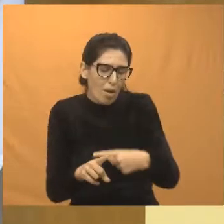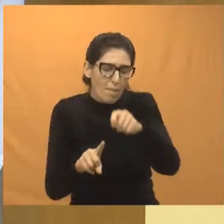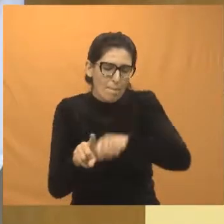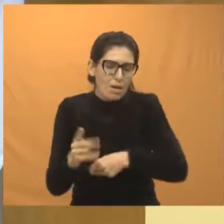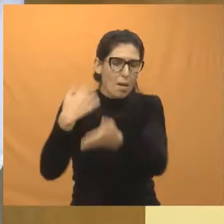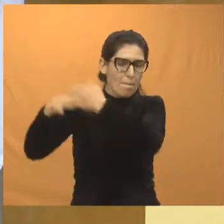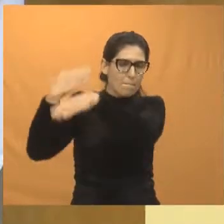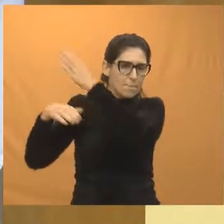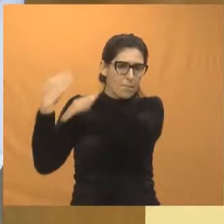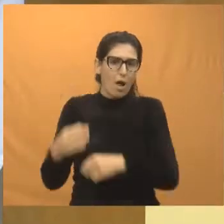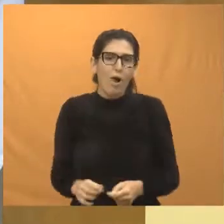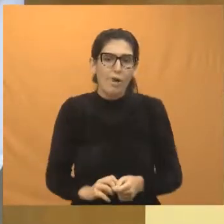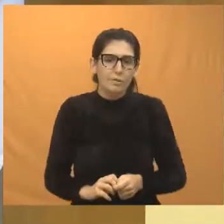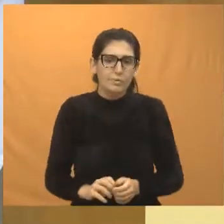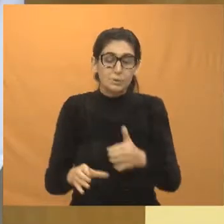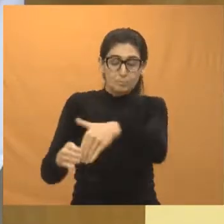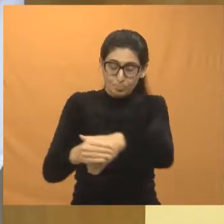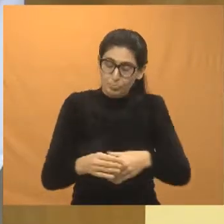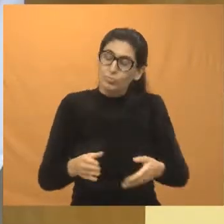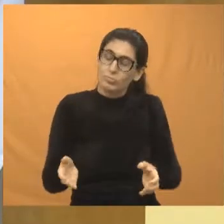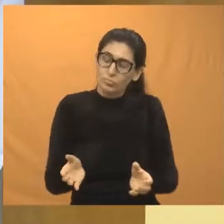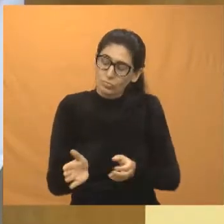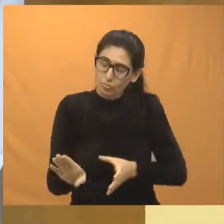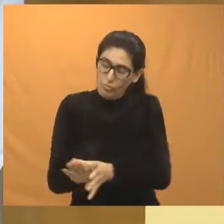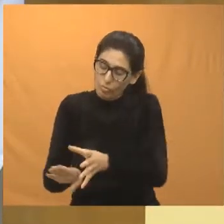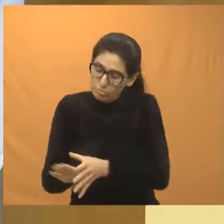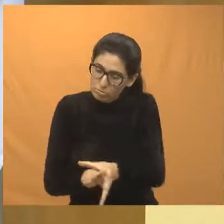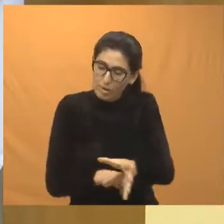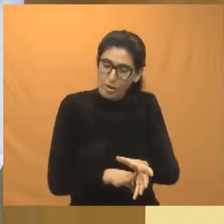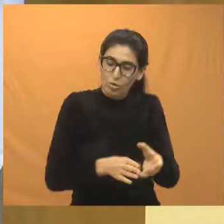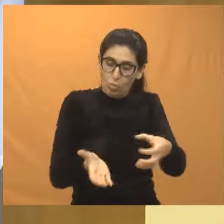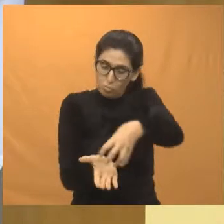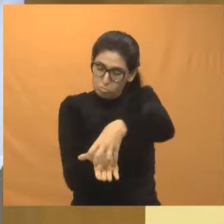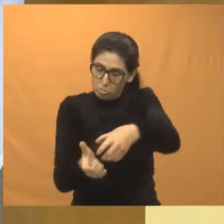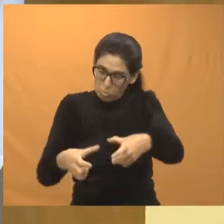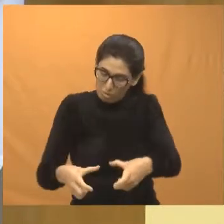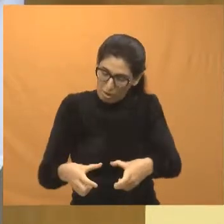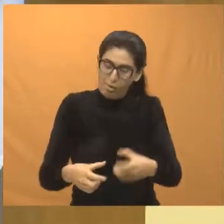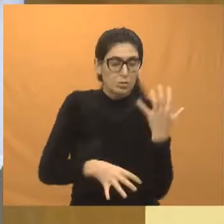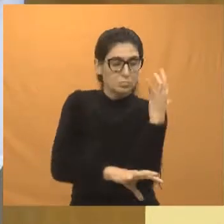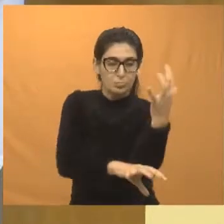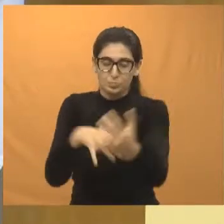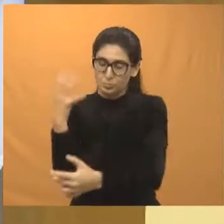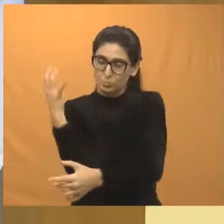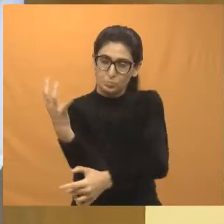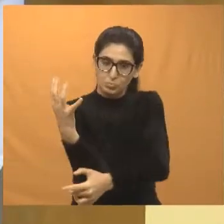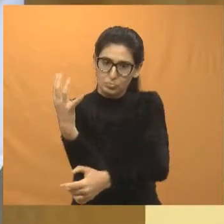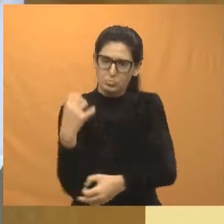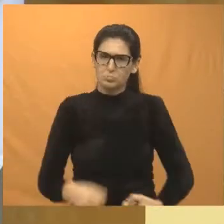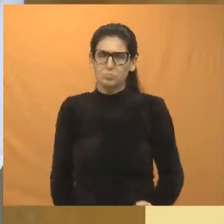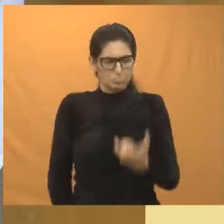do Conselho Municipal do Meio Ambiente, no qual ele traz uma seriedade e